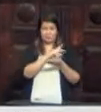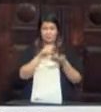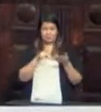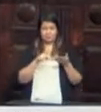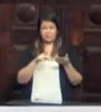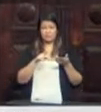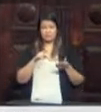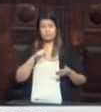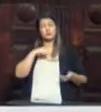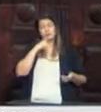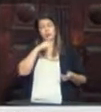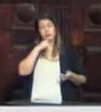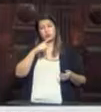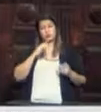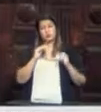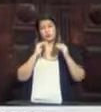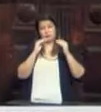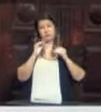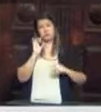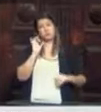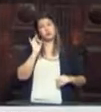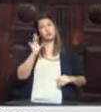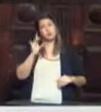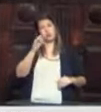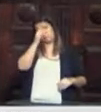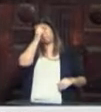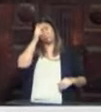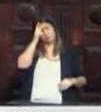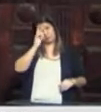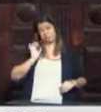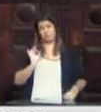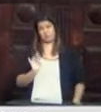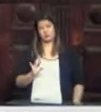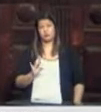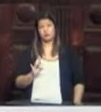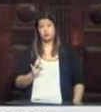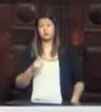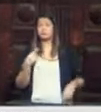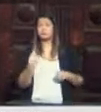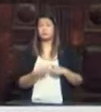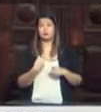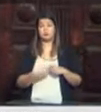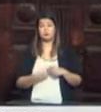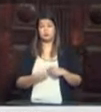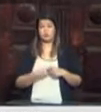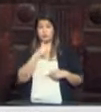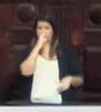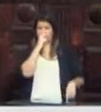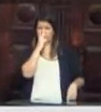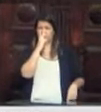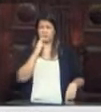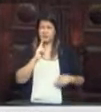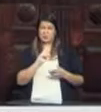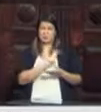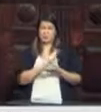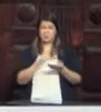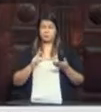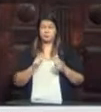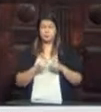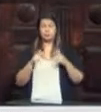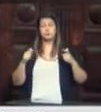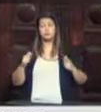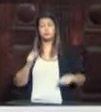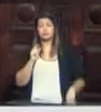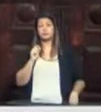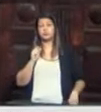ficar sustentados apenas pela municipalidade, porque parece, muitas das vezes, e